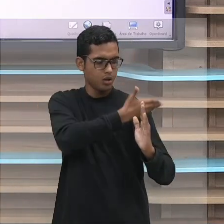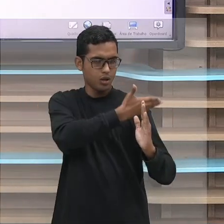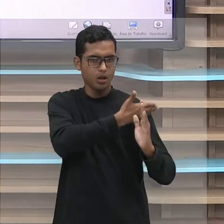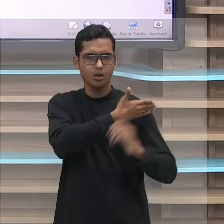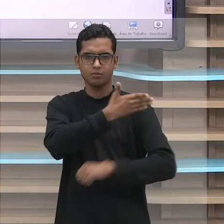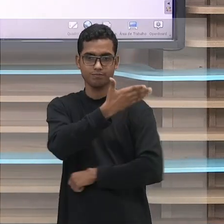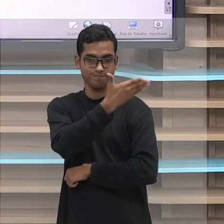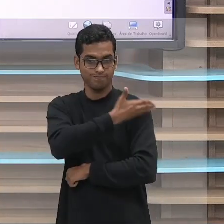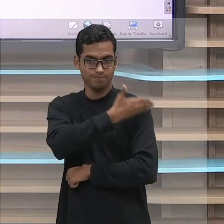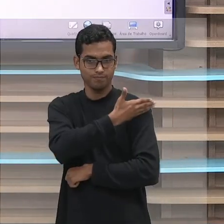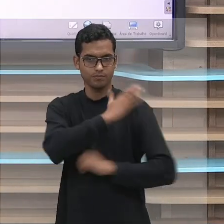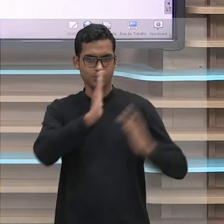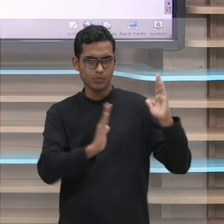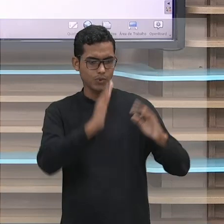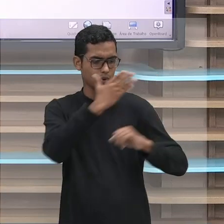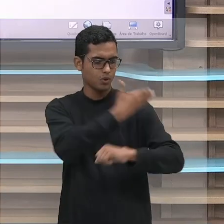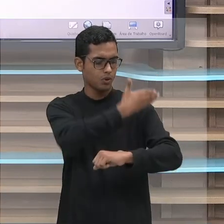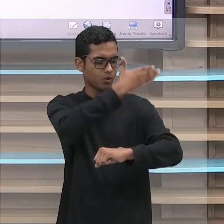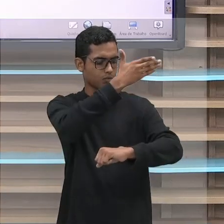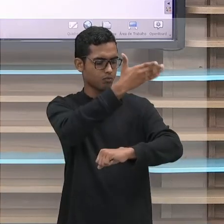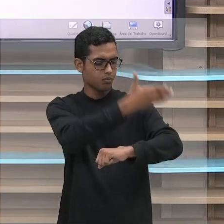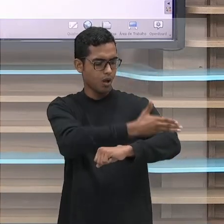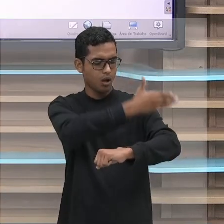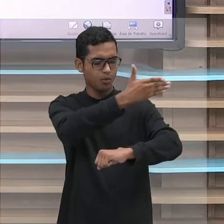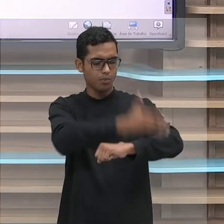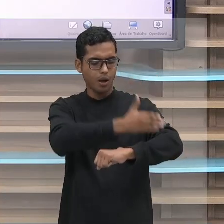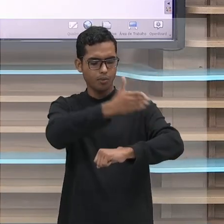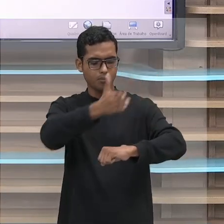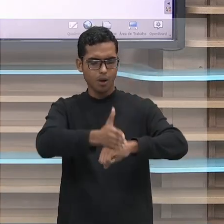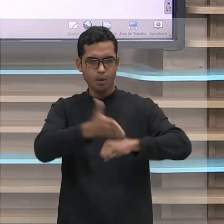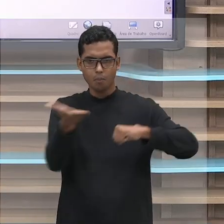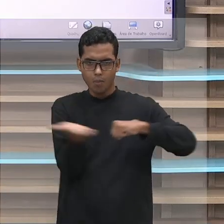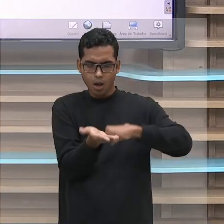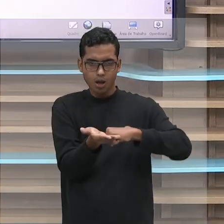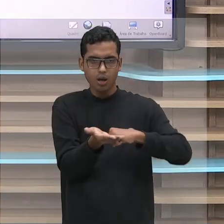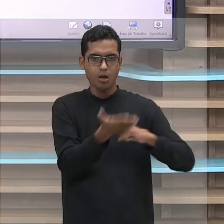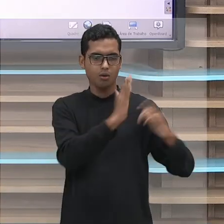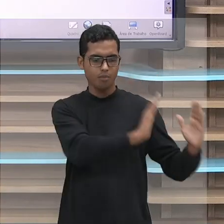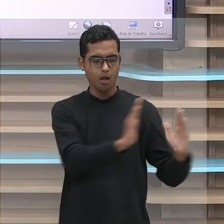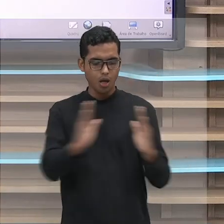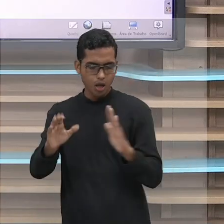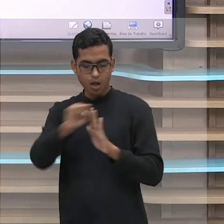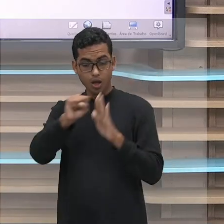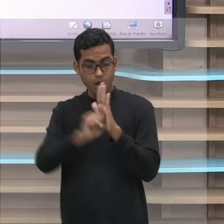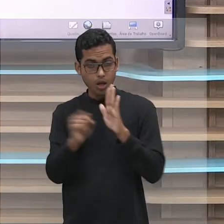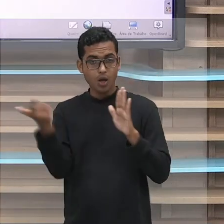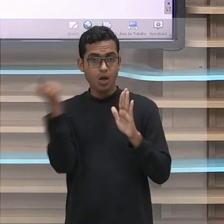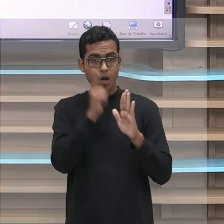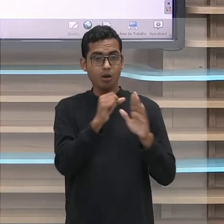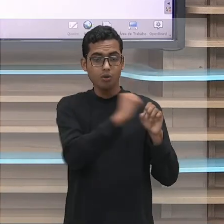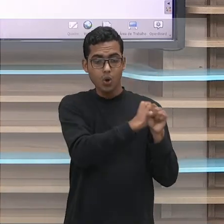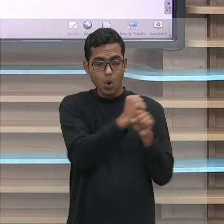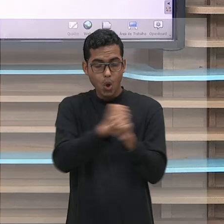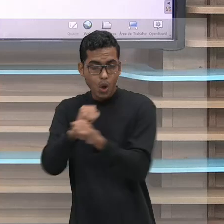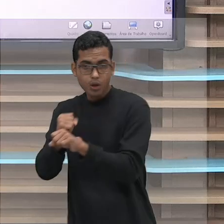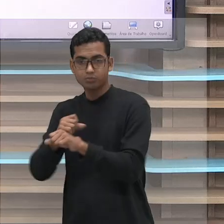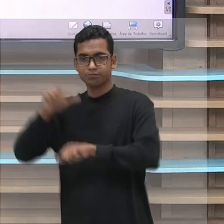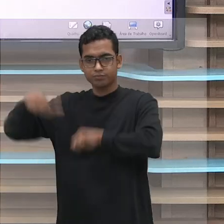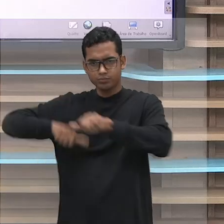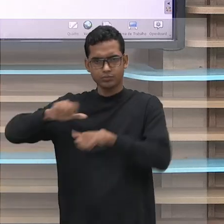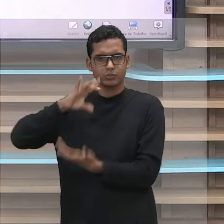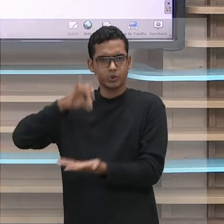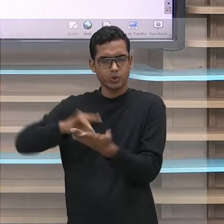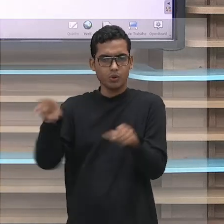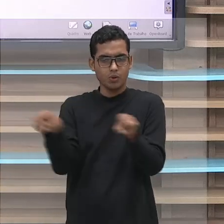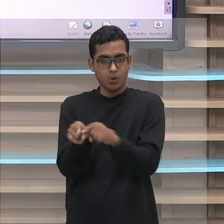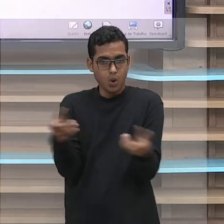eram séculos e séculos que passavam para ter um movimento, para ter uma modificação. Com o passar do tempo, começou em décadas.